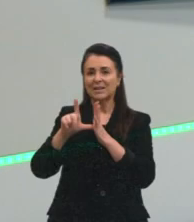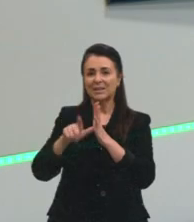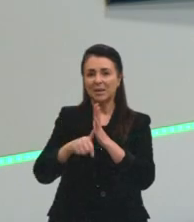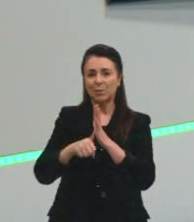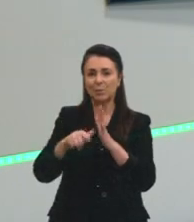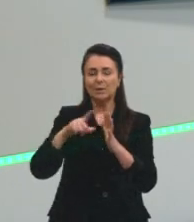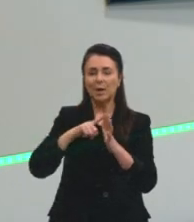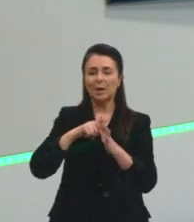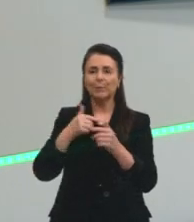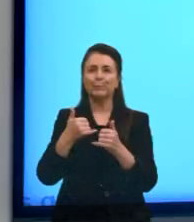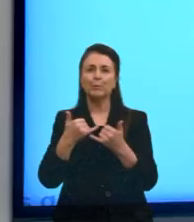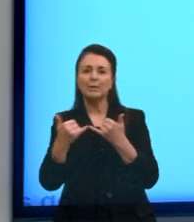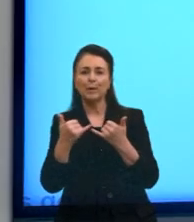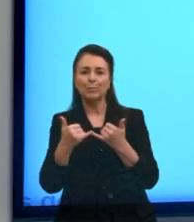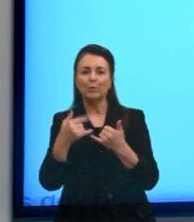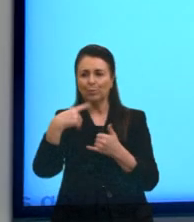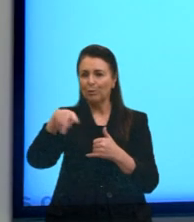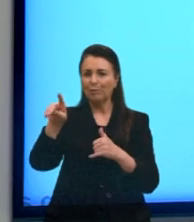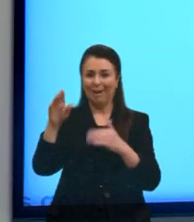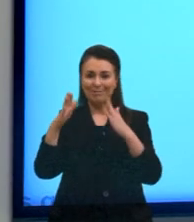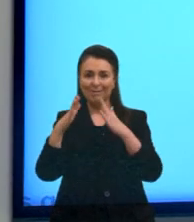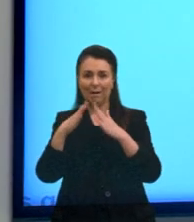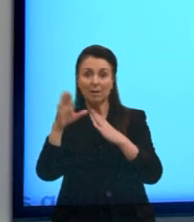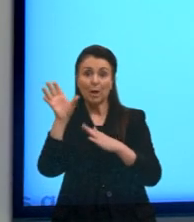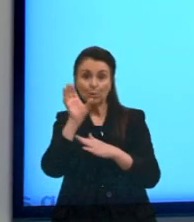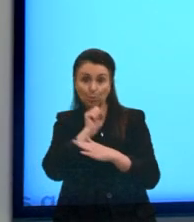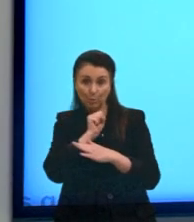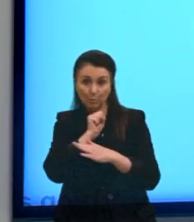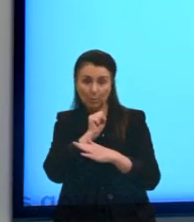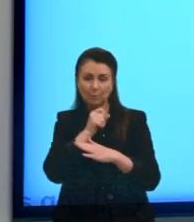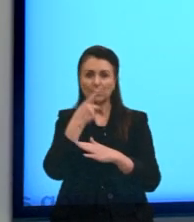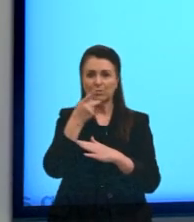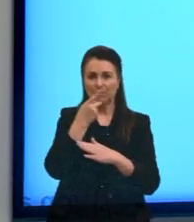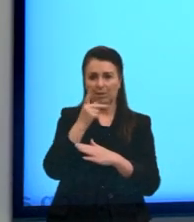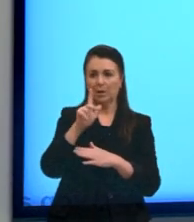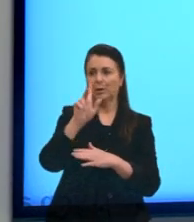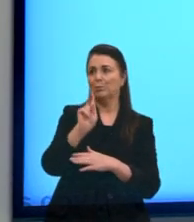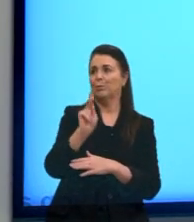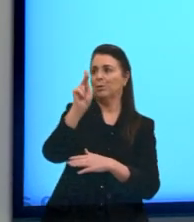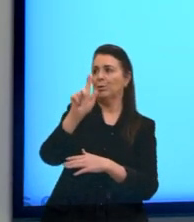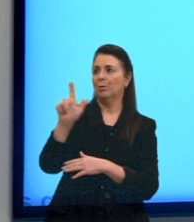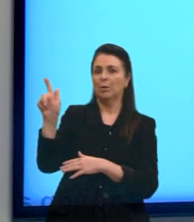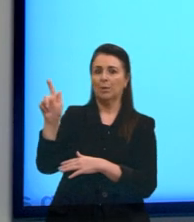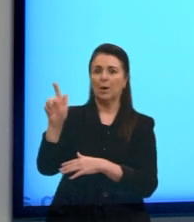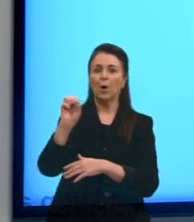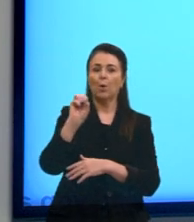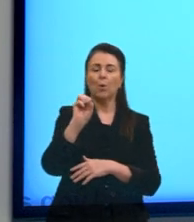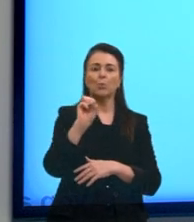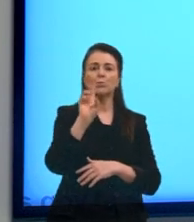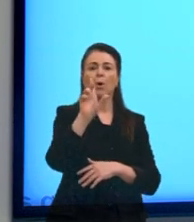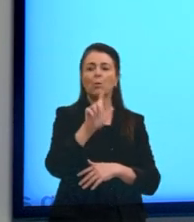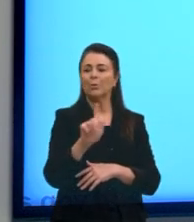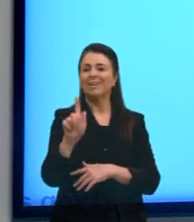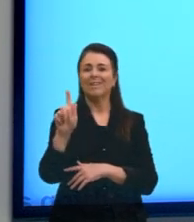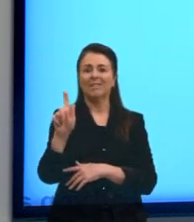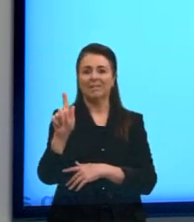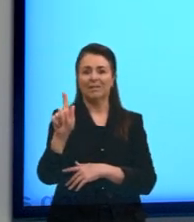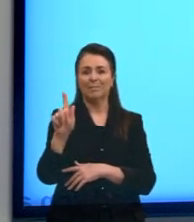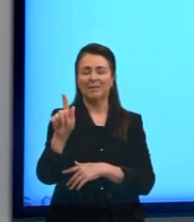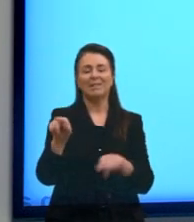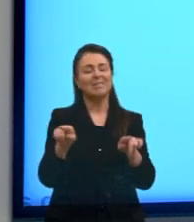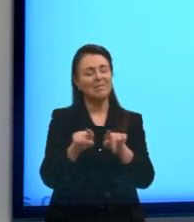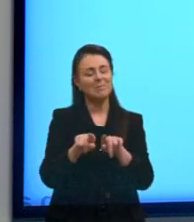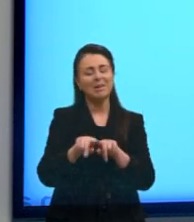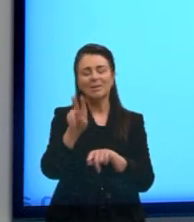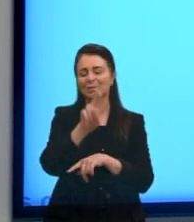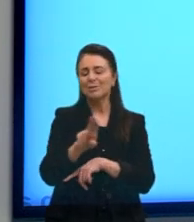gente tem também na padaria quando a gente compra né alguma coisa a gente fala em quilogramas ou gramas também tá mas